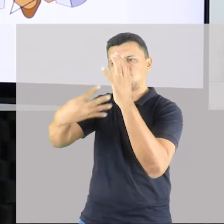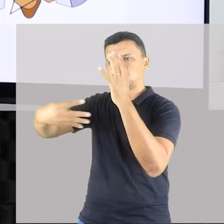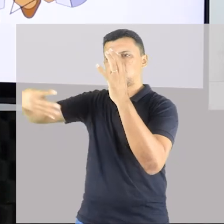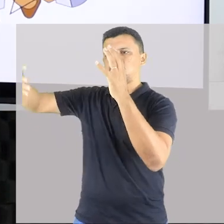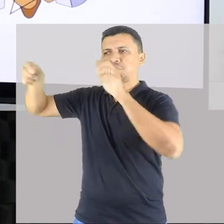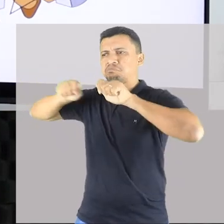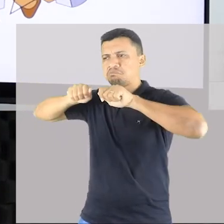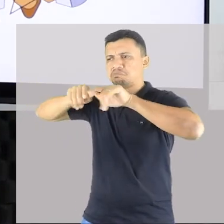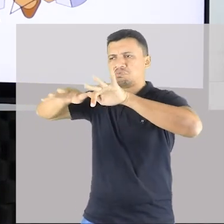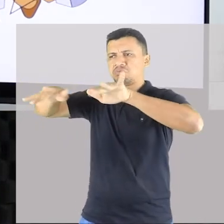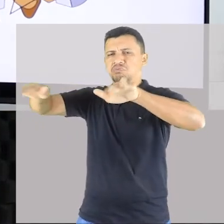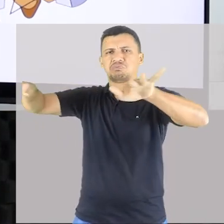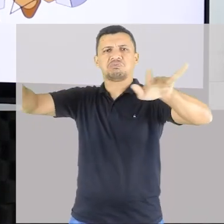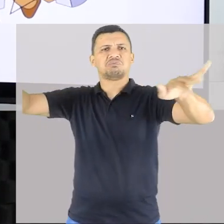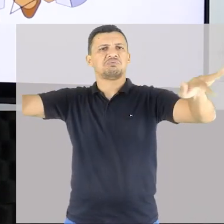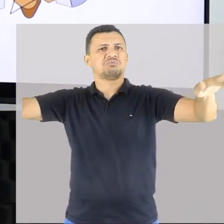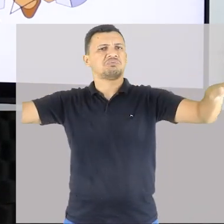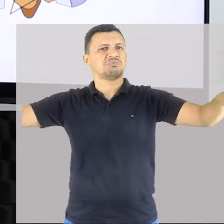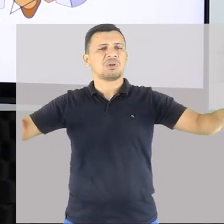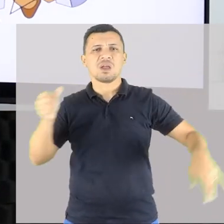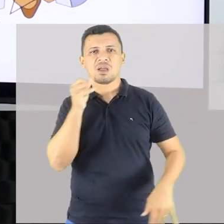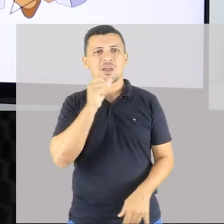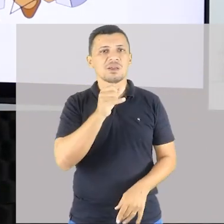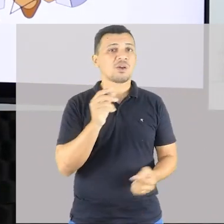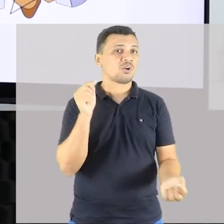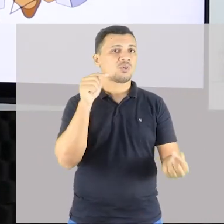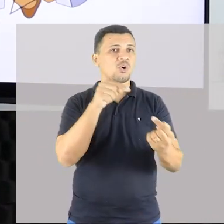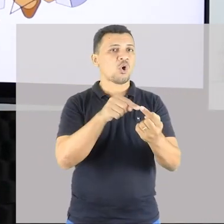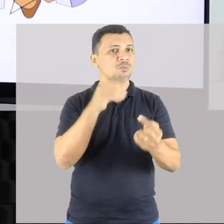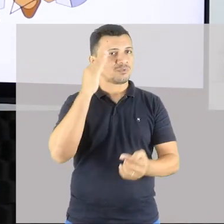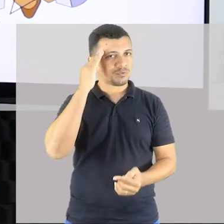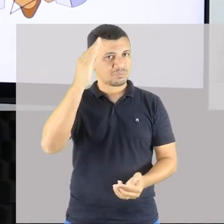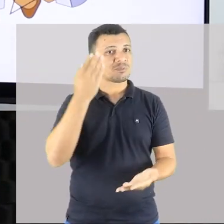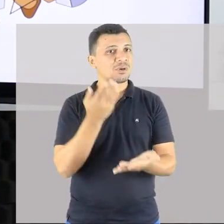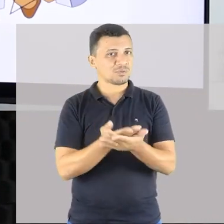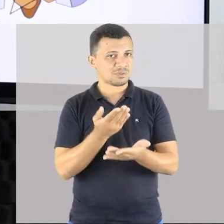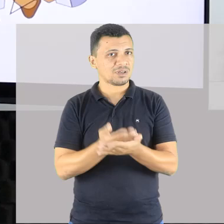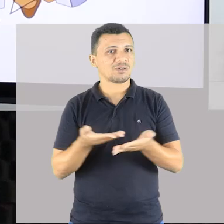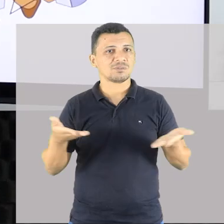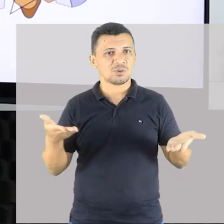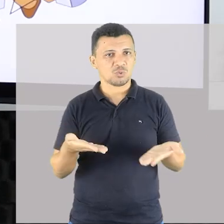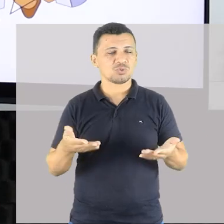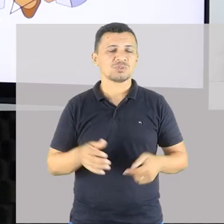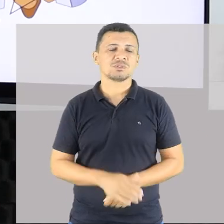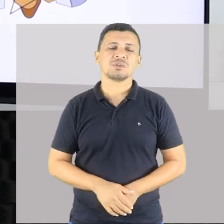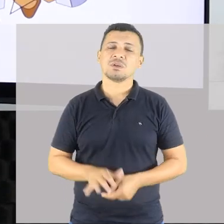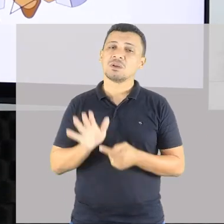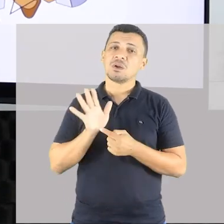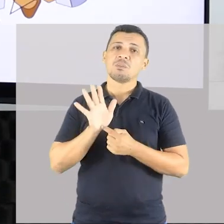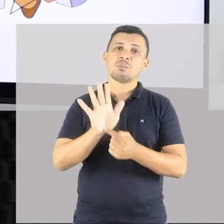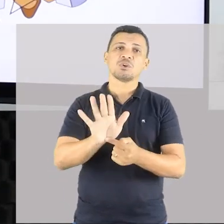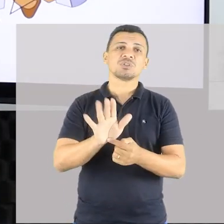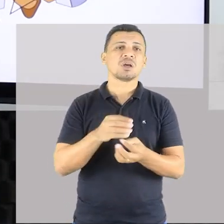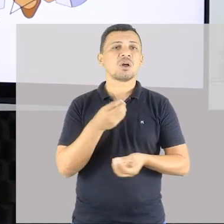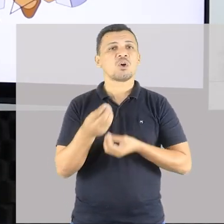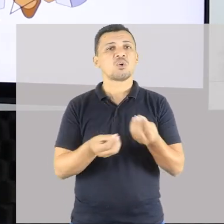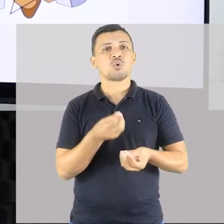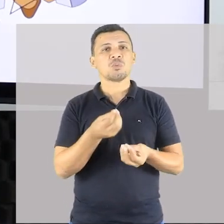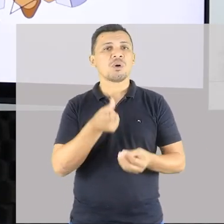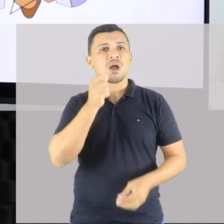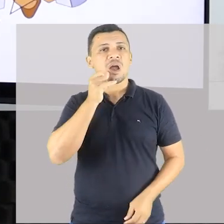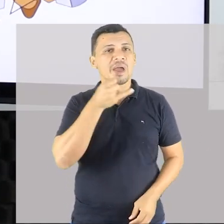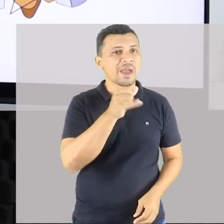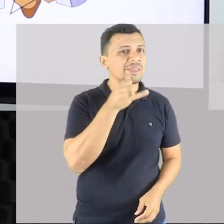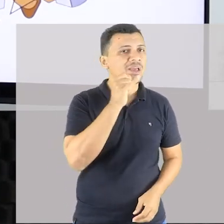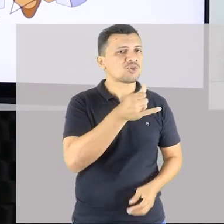elétrica. Certo? Esse era o principal objetivo aqui da aula de hoje. É mostrar para vocês como é que essa energia ela